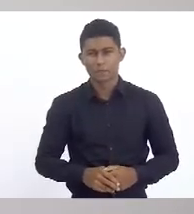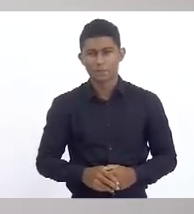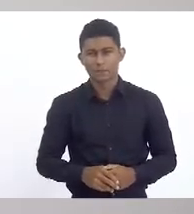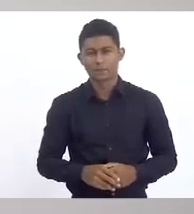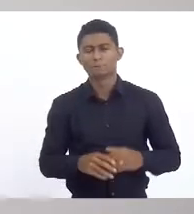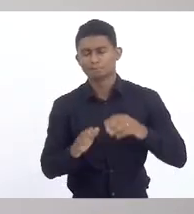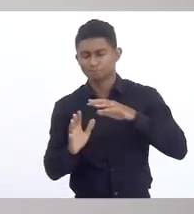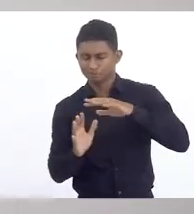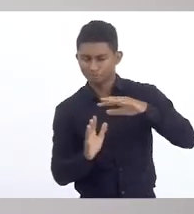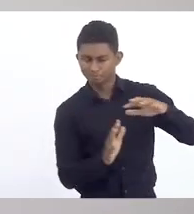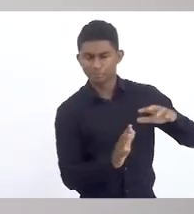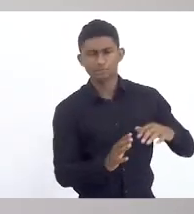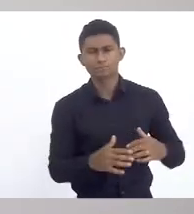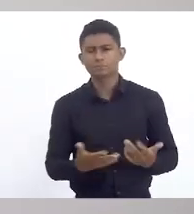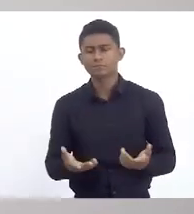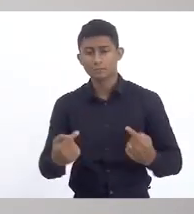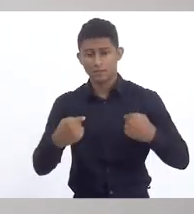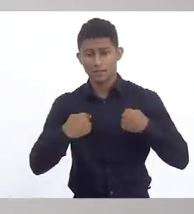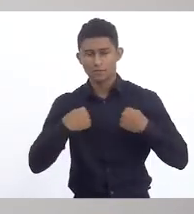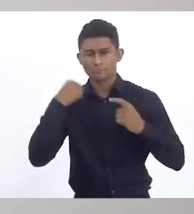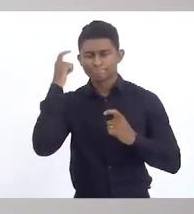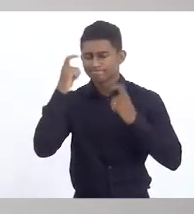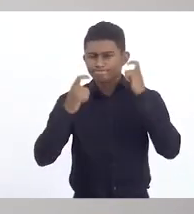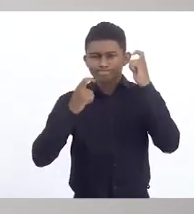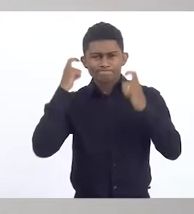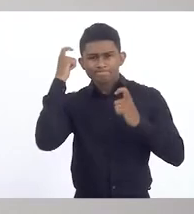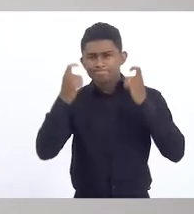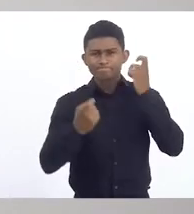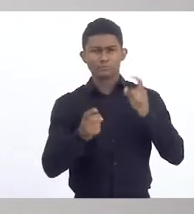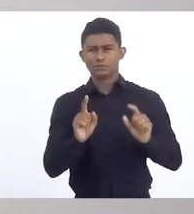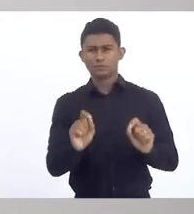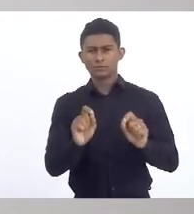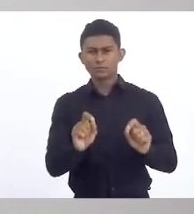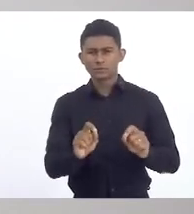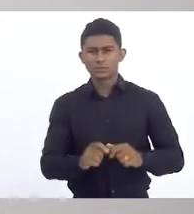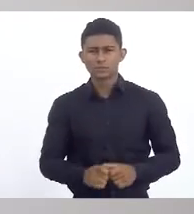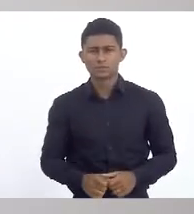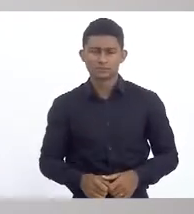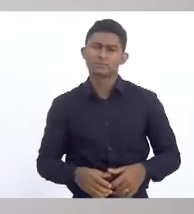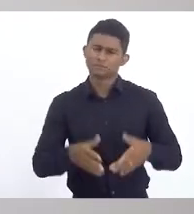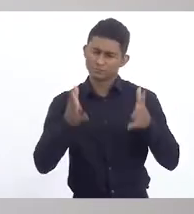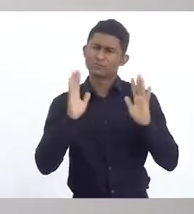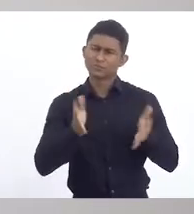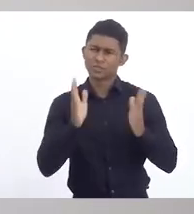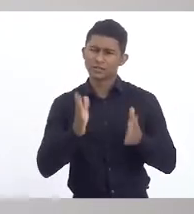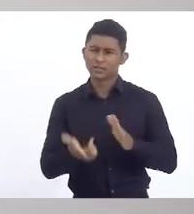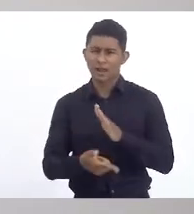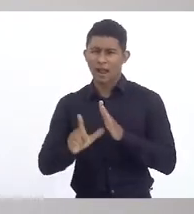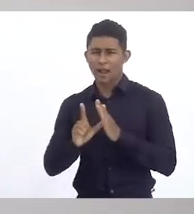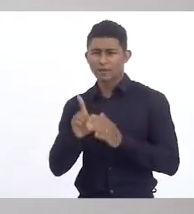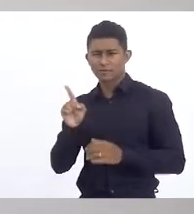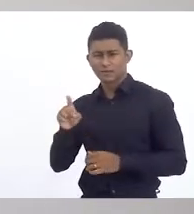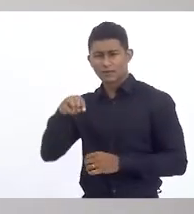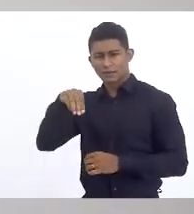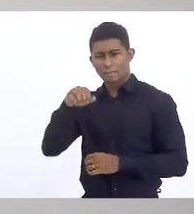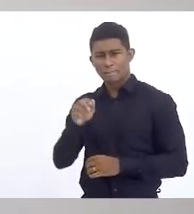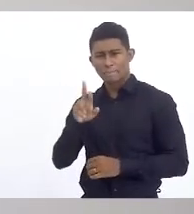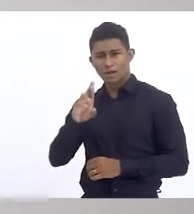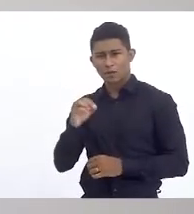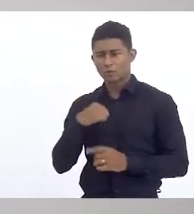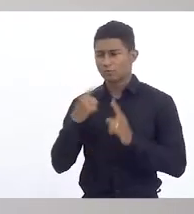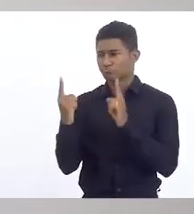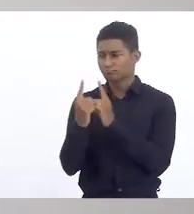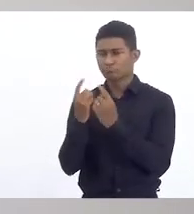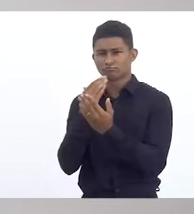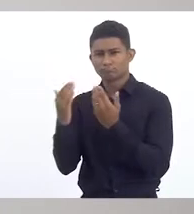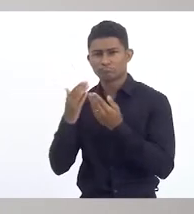uma preocupação que eu tenho aqui, eu já tinha até exposto ali para o Mauro aqui no início, é um